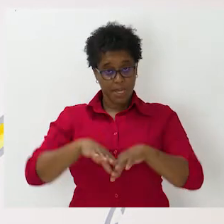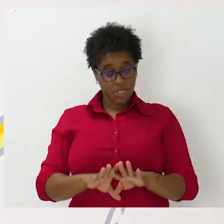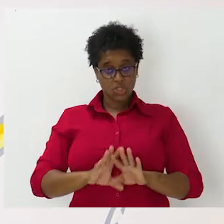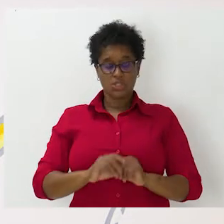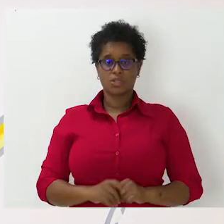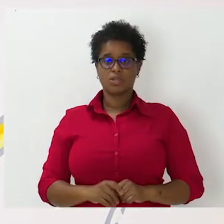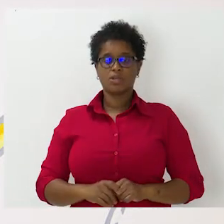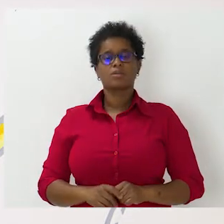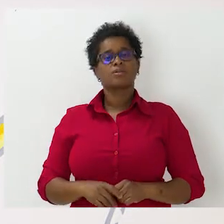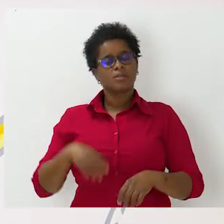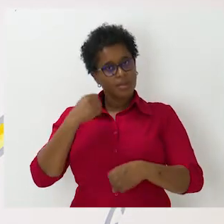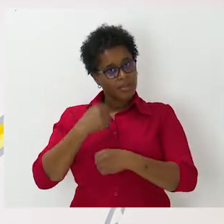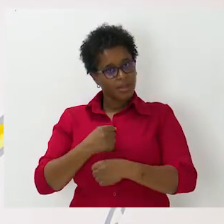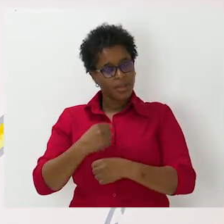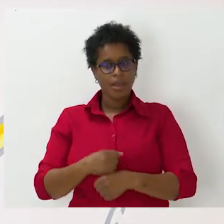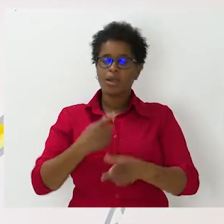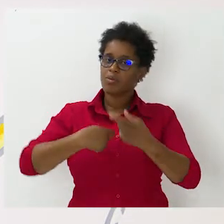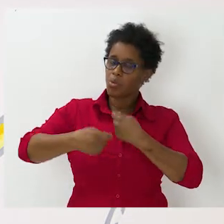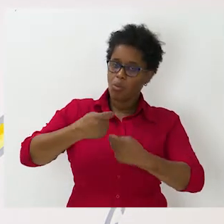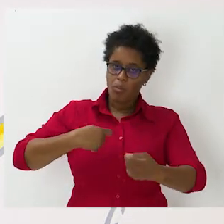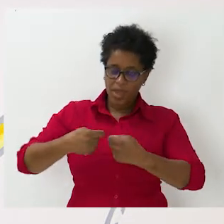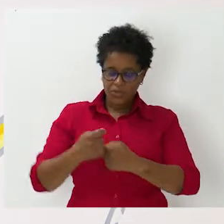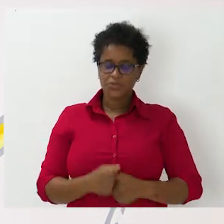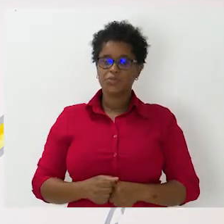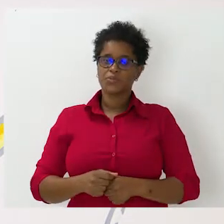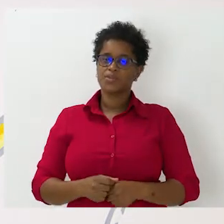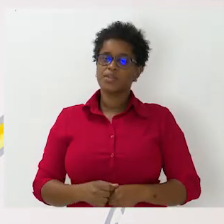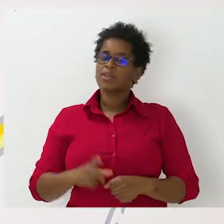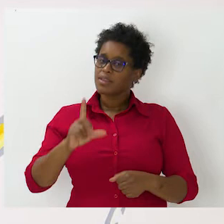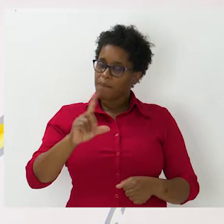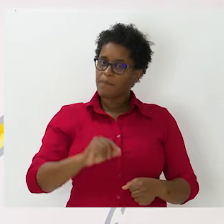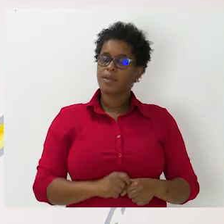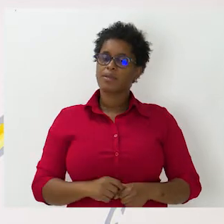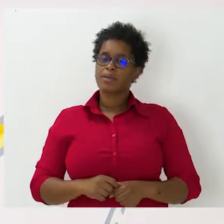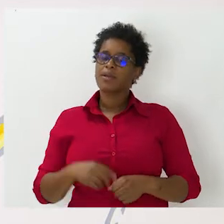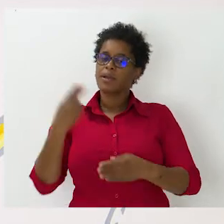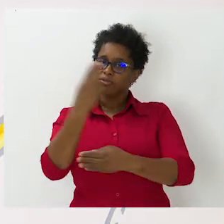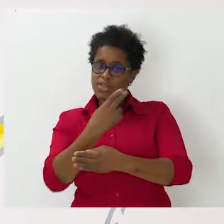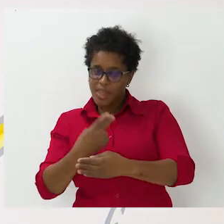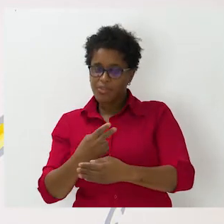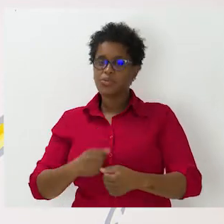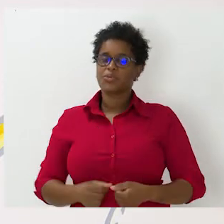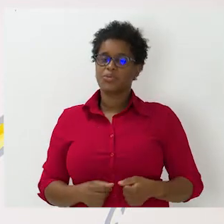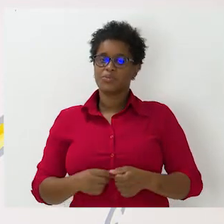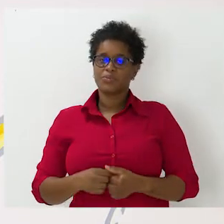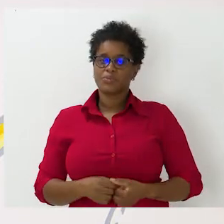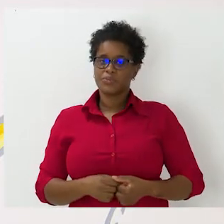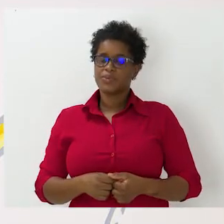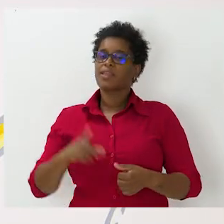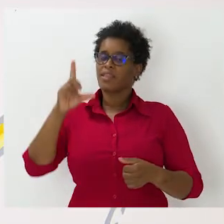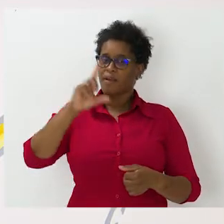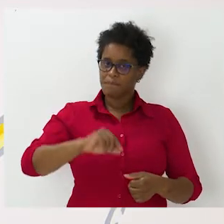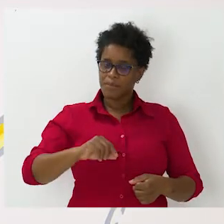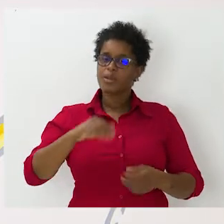Mas dedicavam-se ao comércio e ao artesanato. E